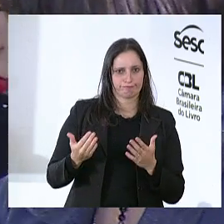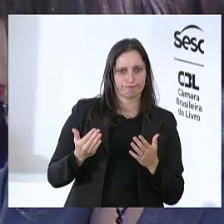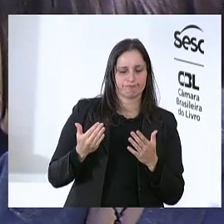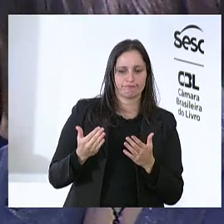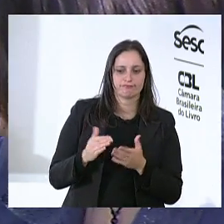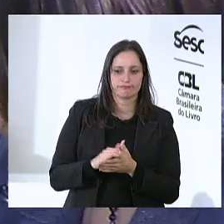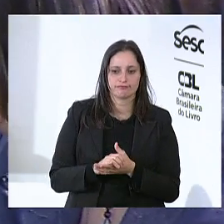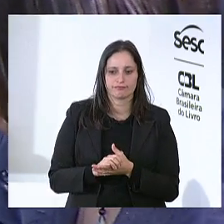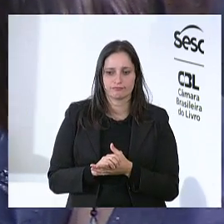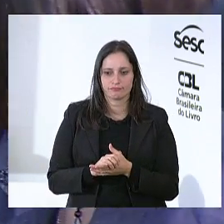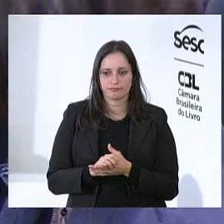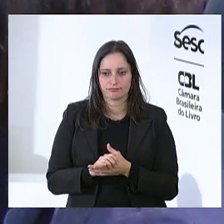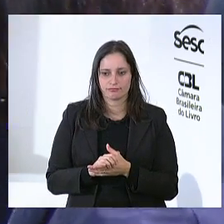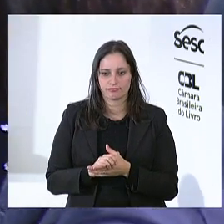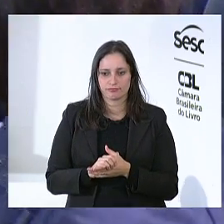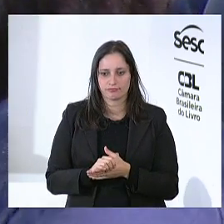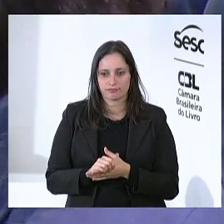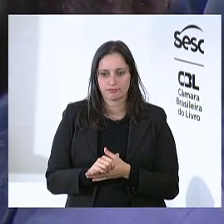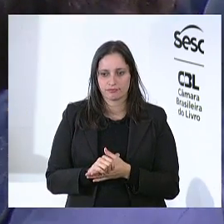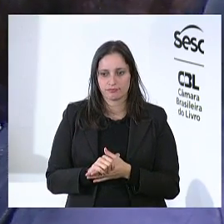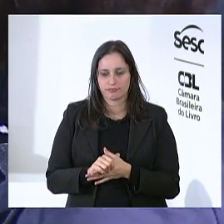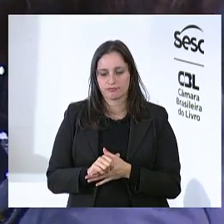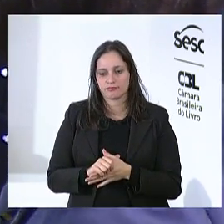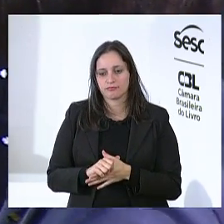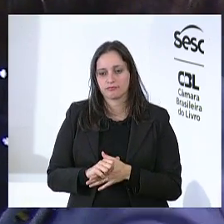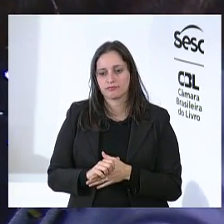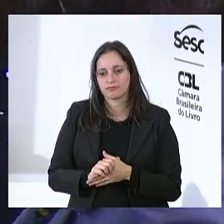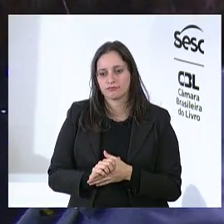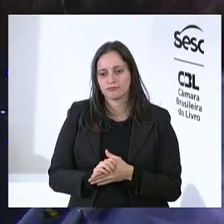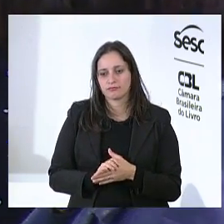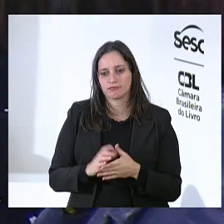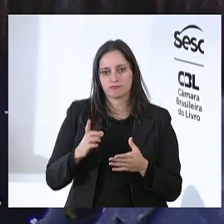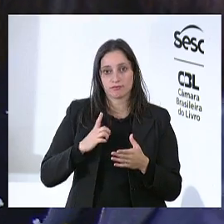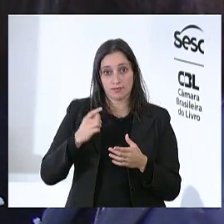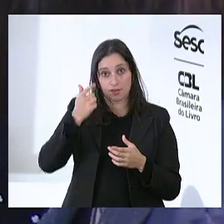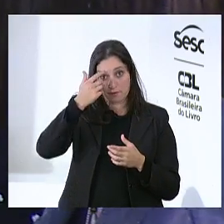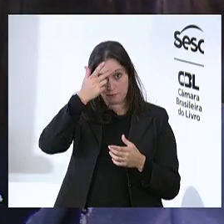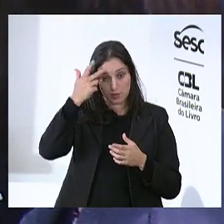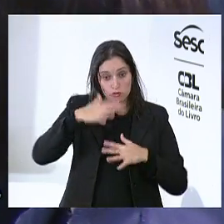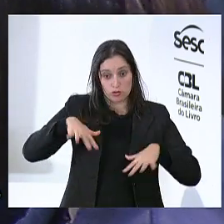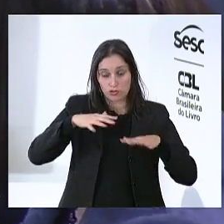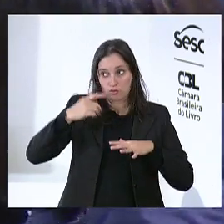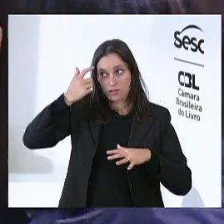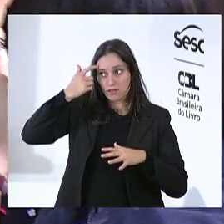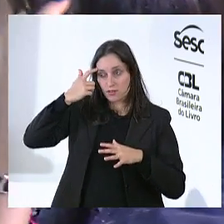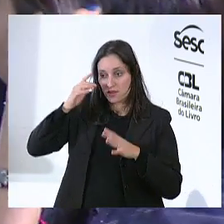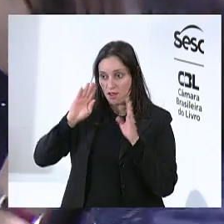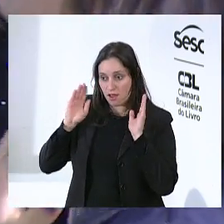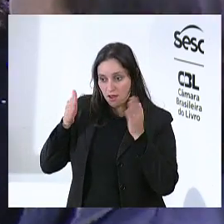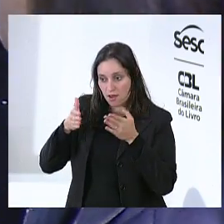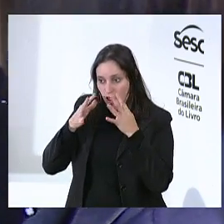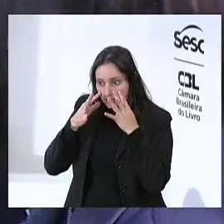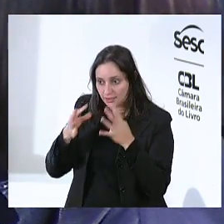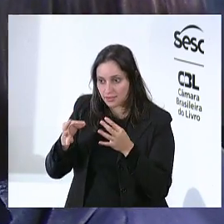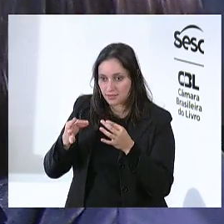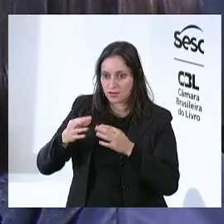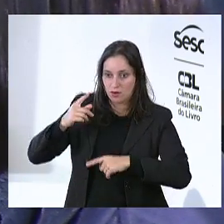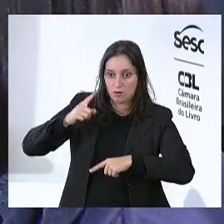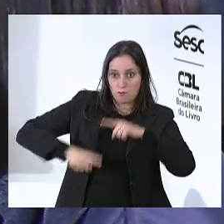abriu essa janela realmente para uma maior conscientização assim, das pessoas quanto à política